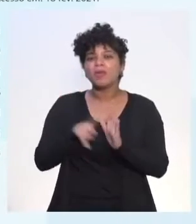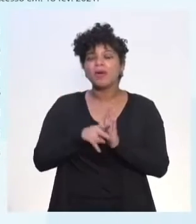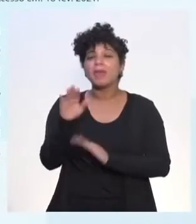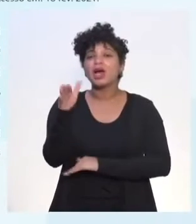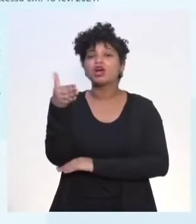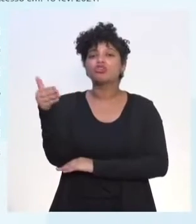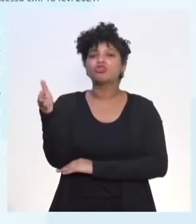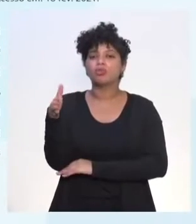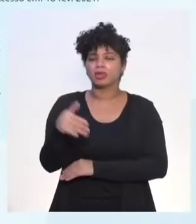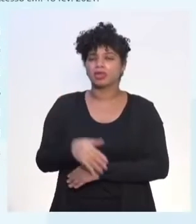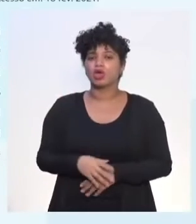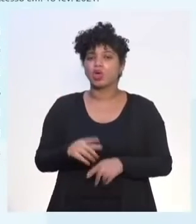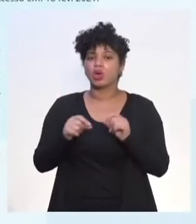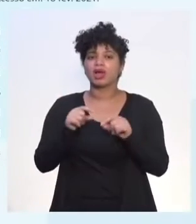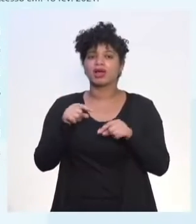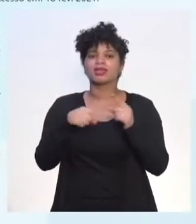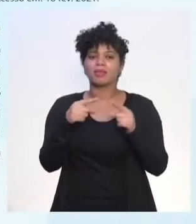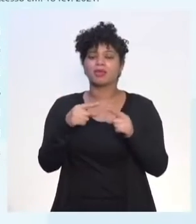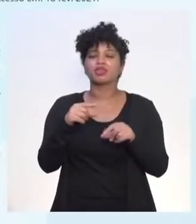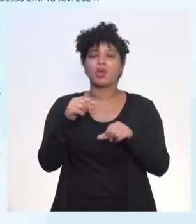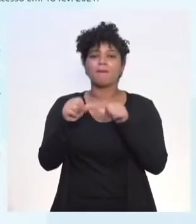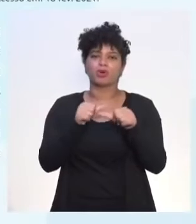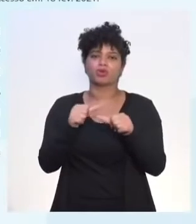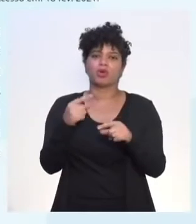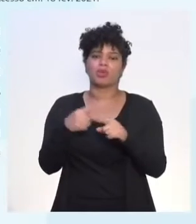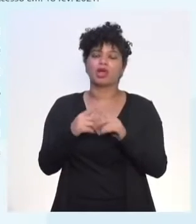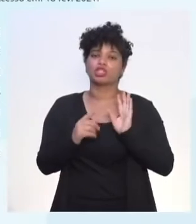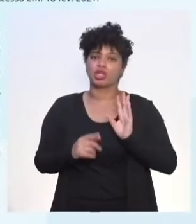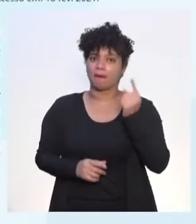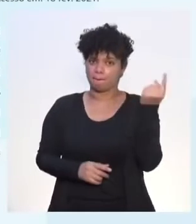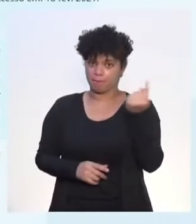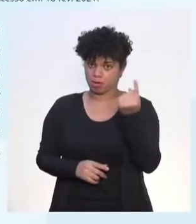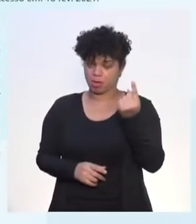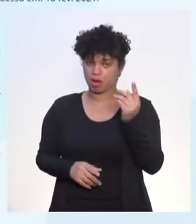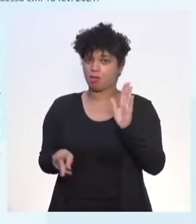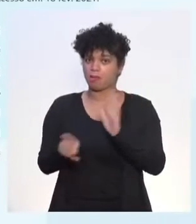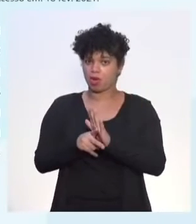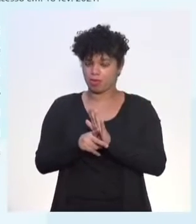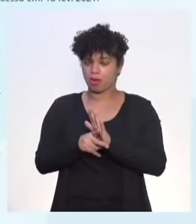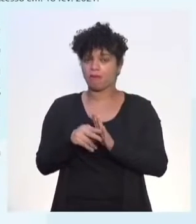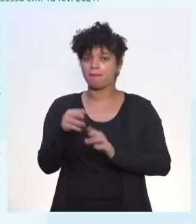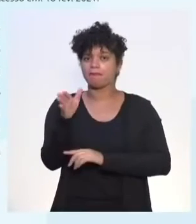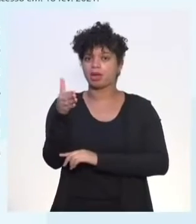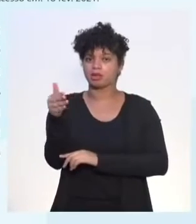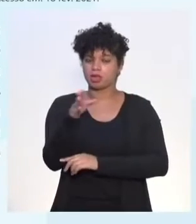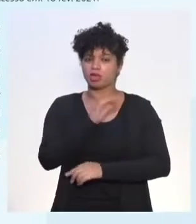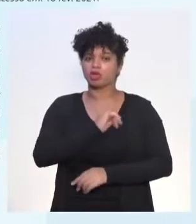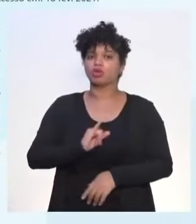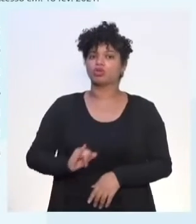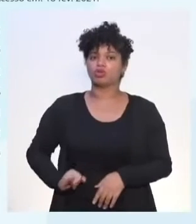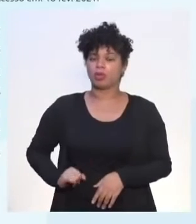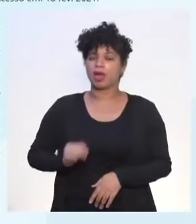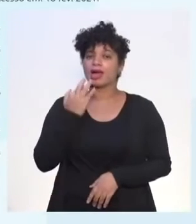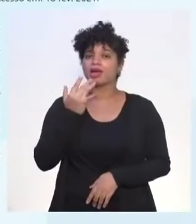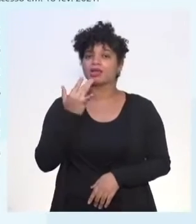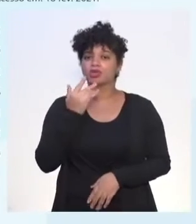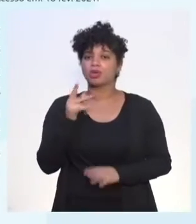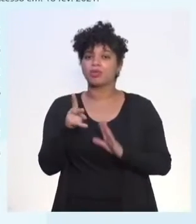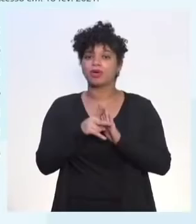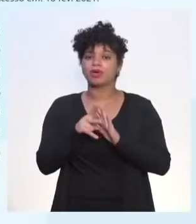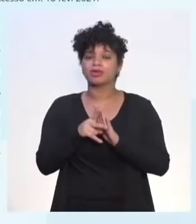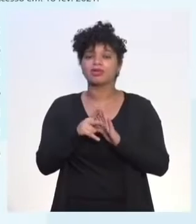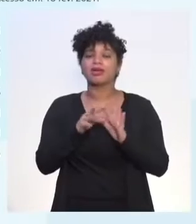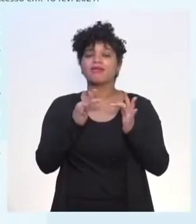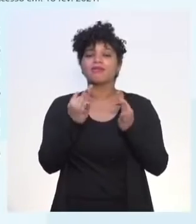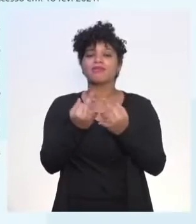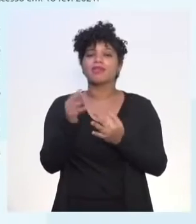uma simplificação, né, do que já foi a bandeira do Império, né, com as cores da família real ainda representadas, e nós temos